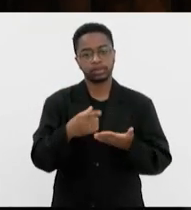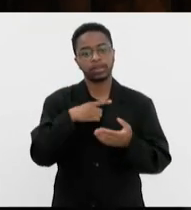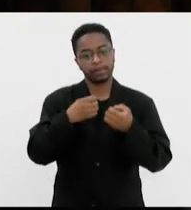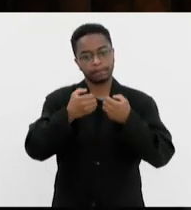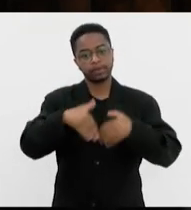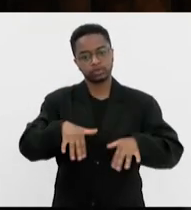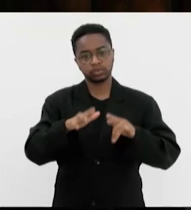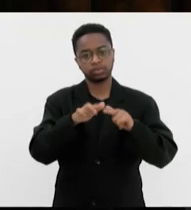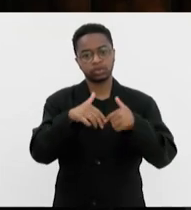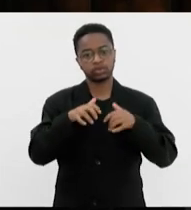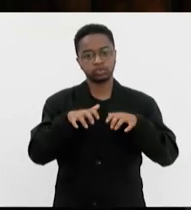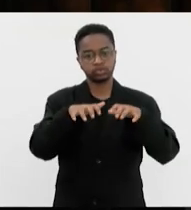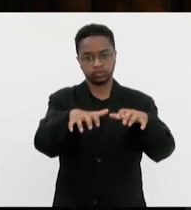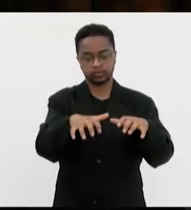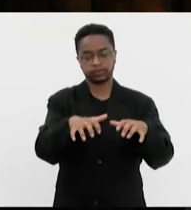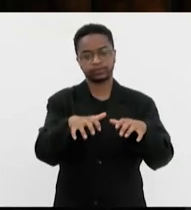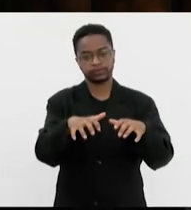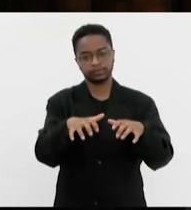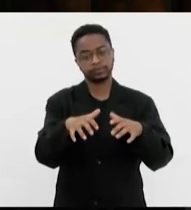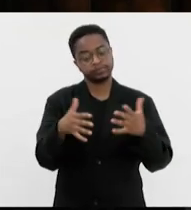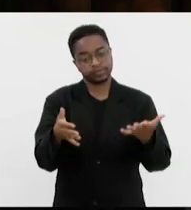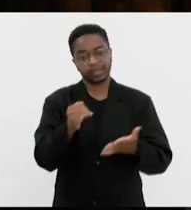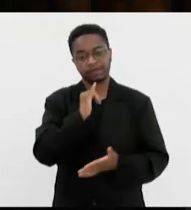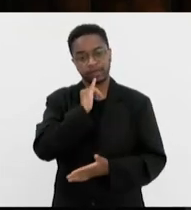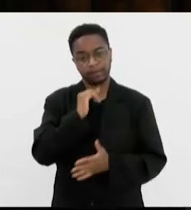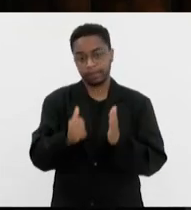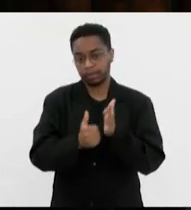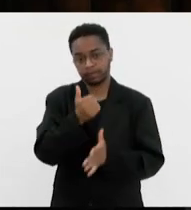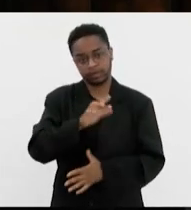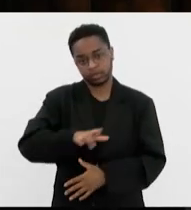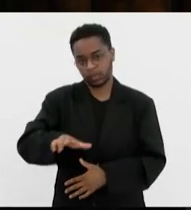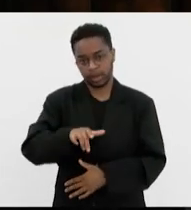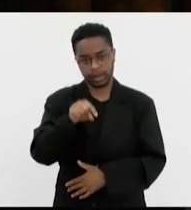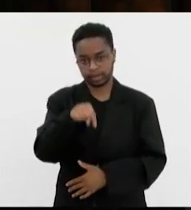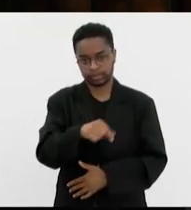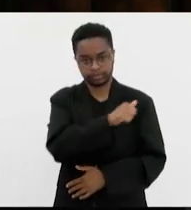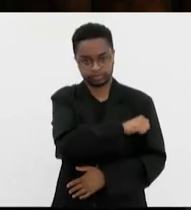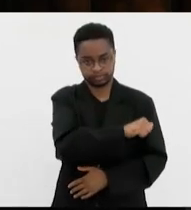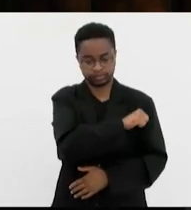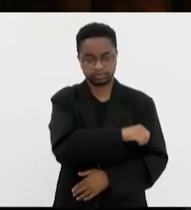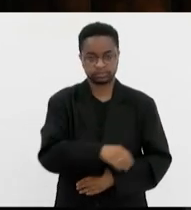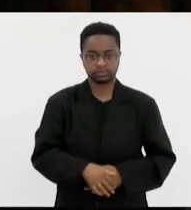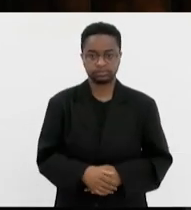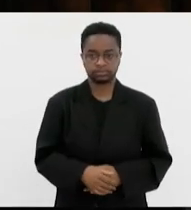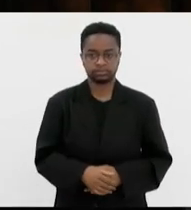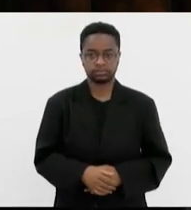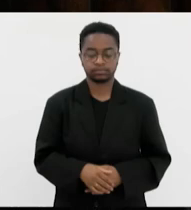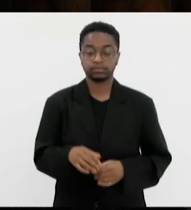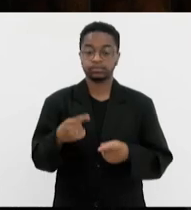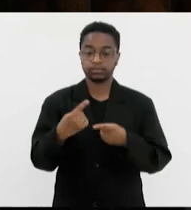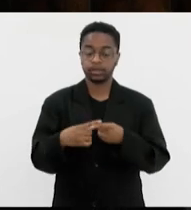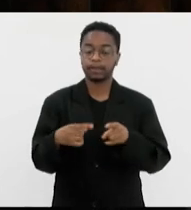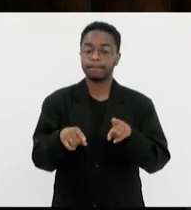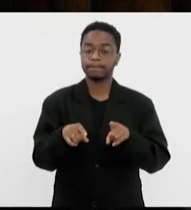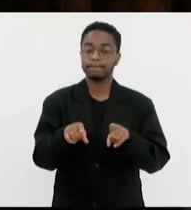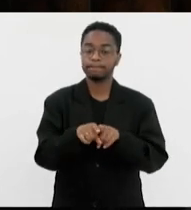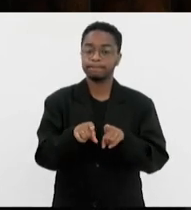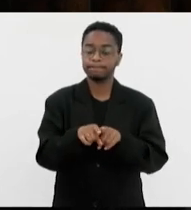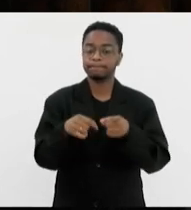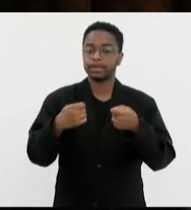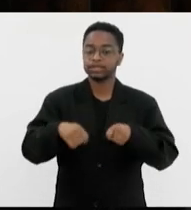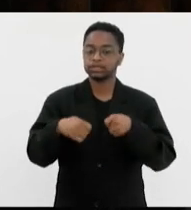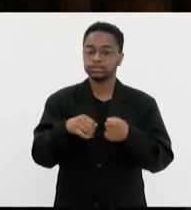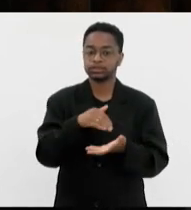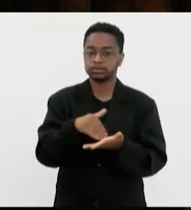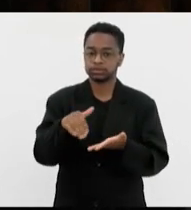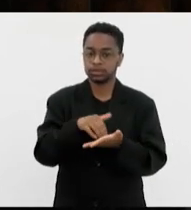por essa situação, que infelizmente não é a primeira vez que acontece no Estado do Rio de Janeiro. É necessário também que a